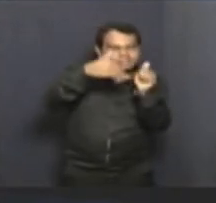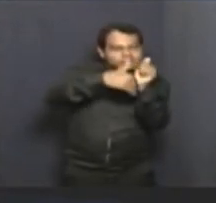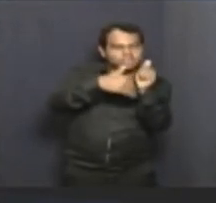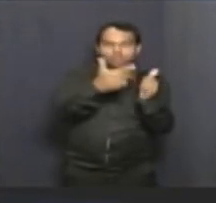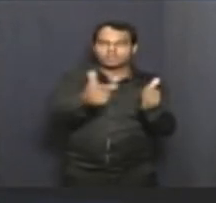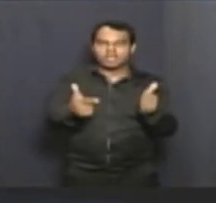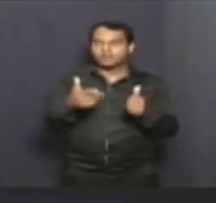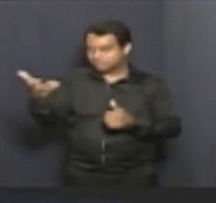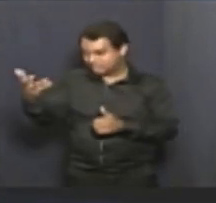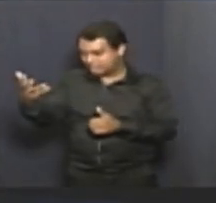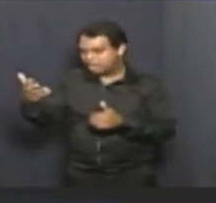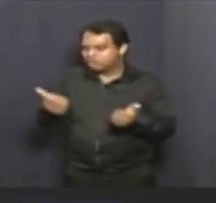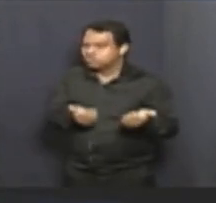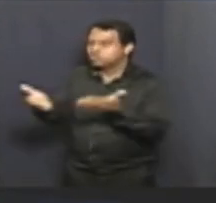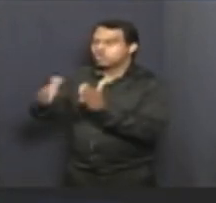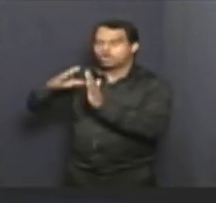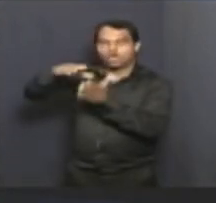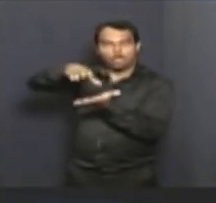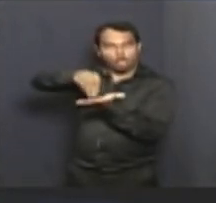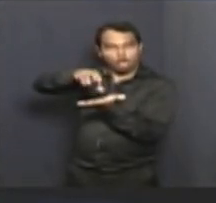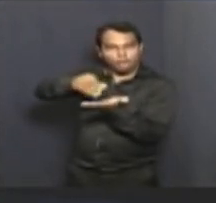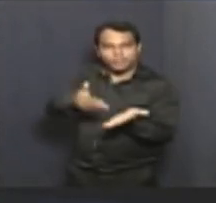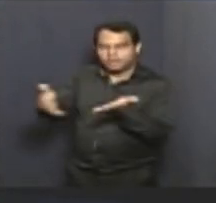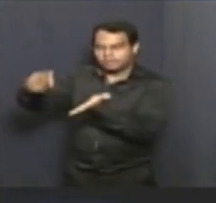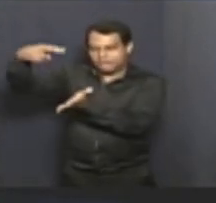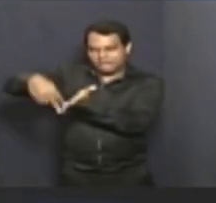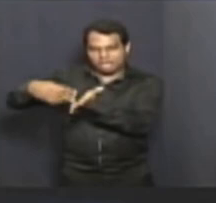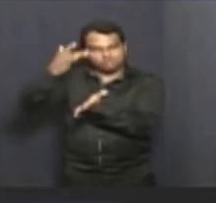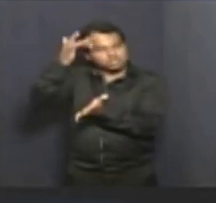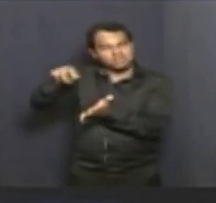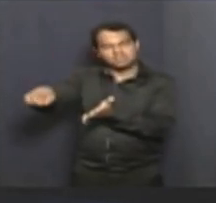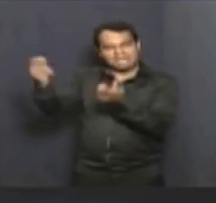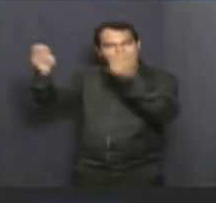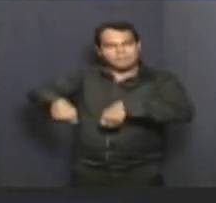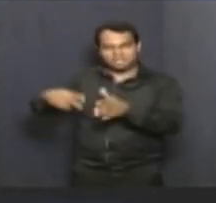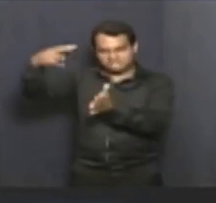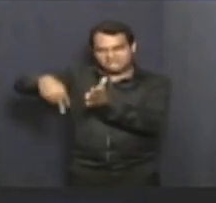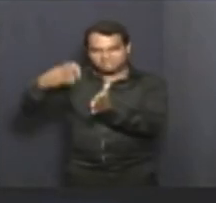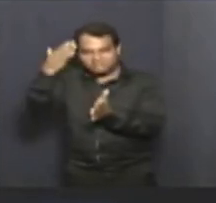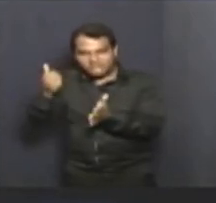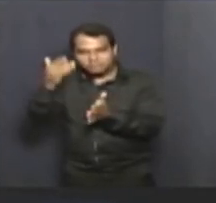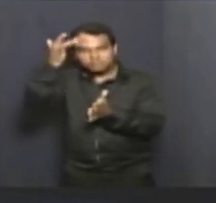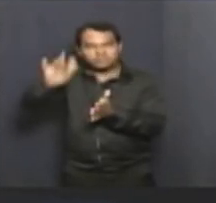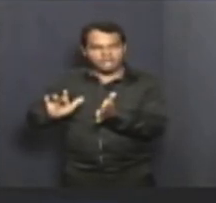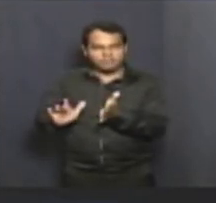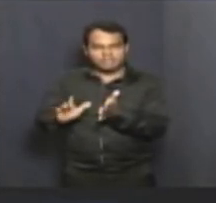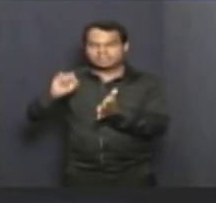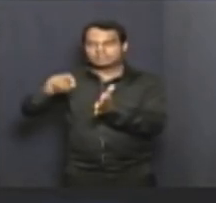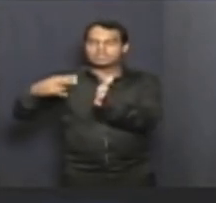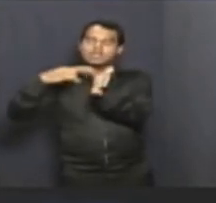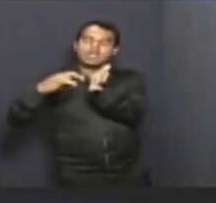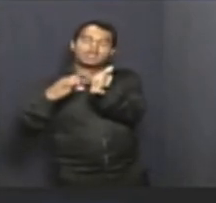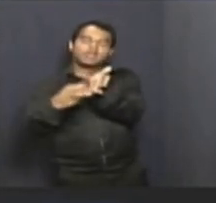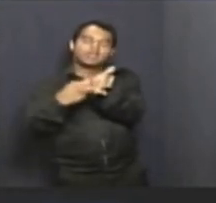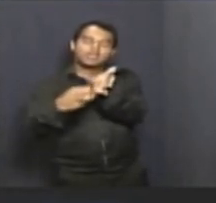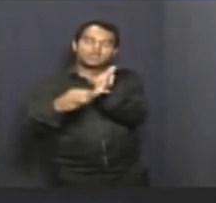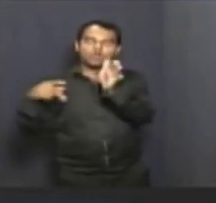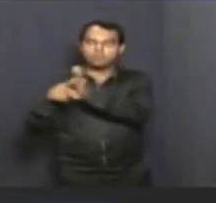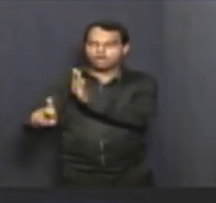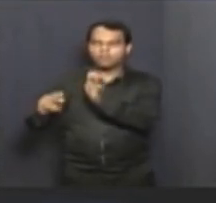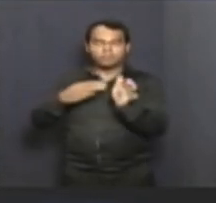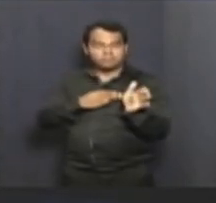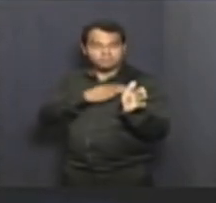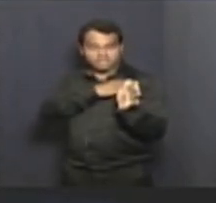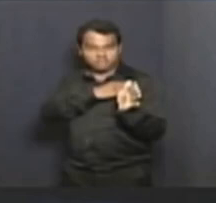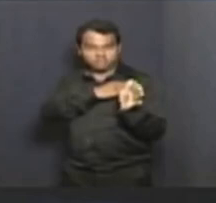dar uma cópia você lê não sei se você vai ter capacidade de ler outra coisa se lê nas partes ali o próprio ministro que fez